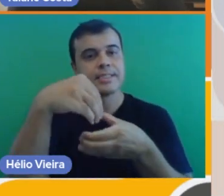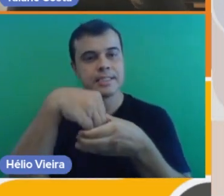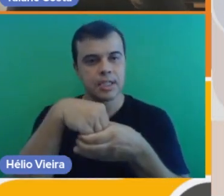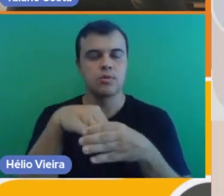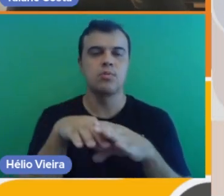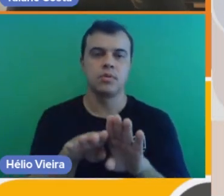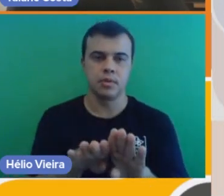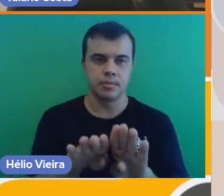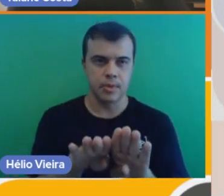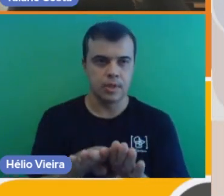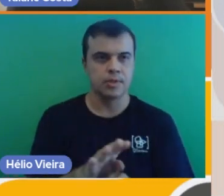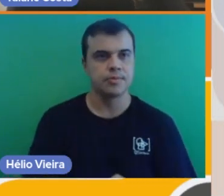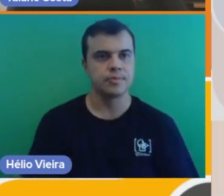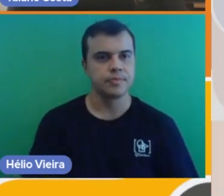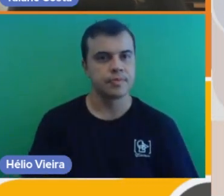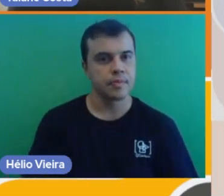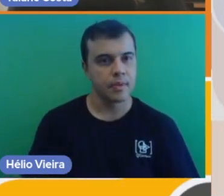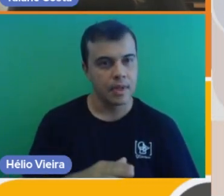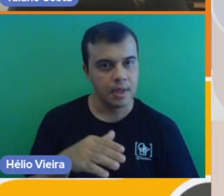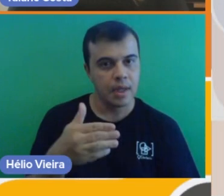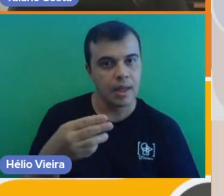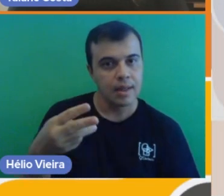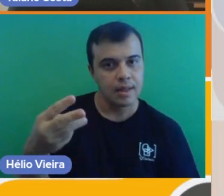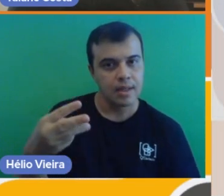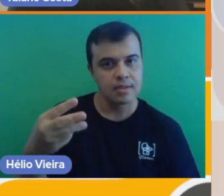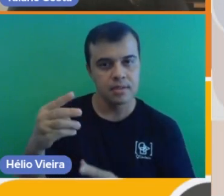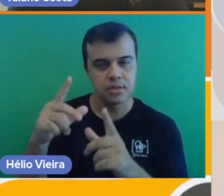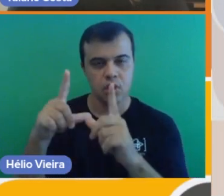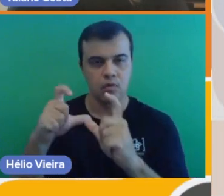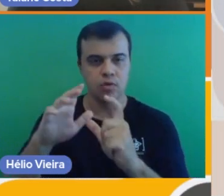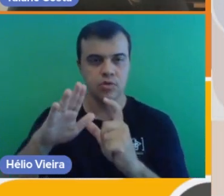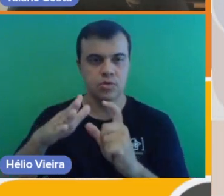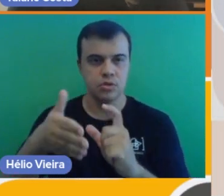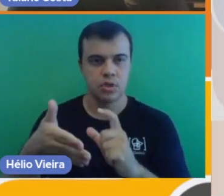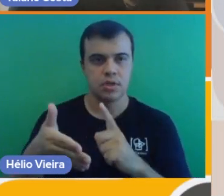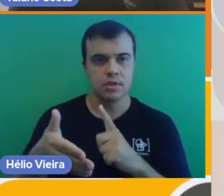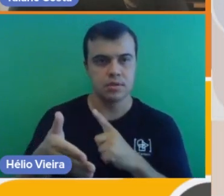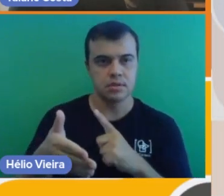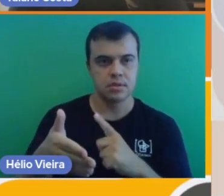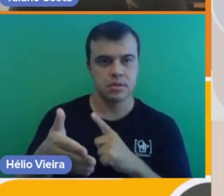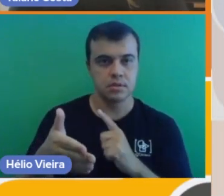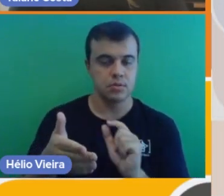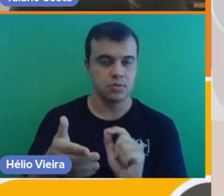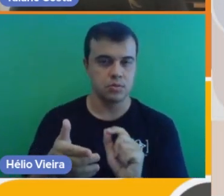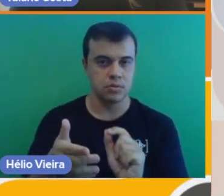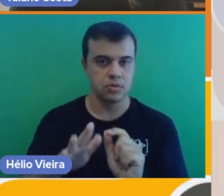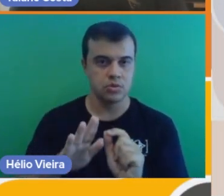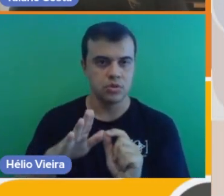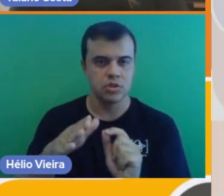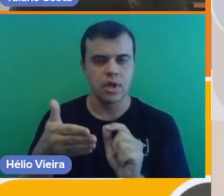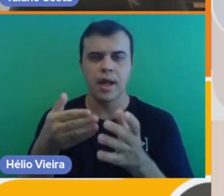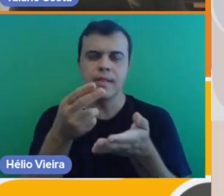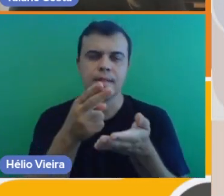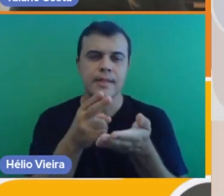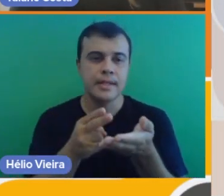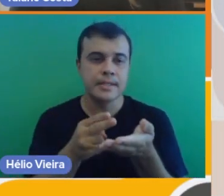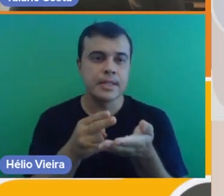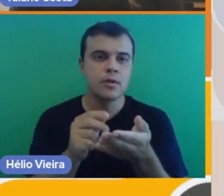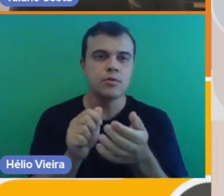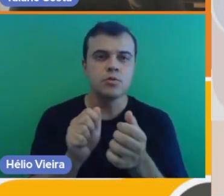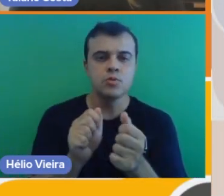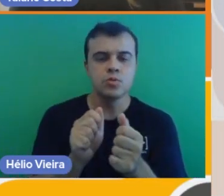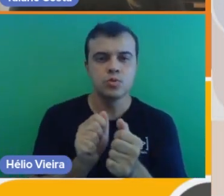também. E na terceira imagem já é um desenho com